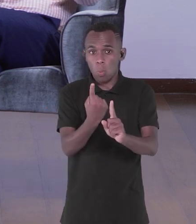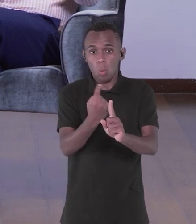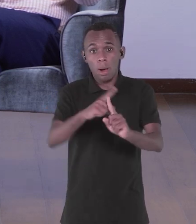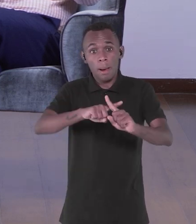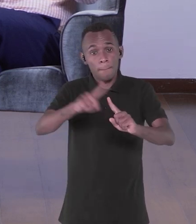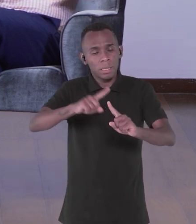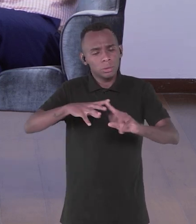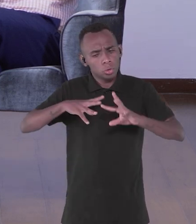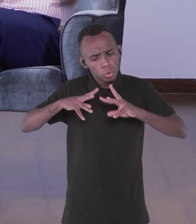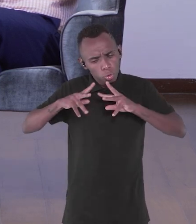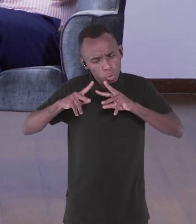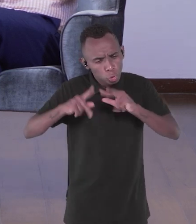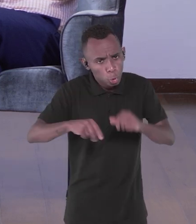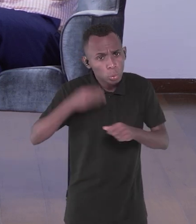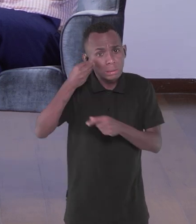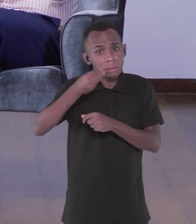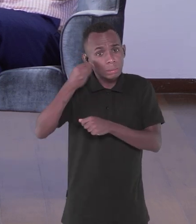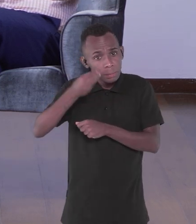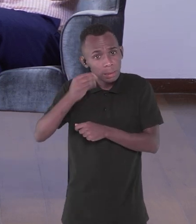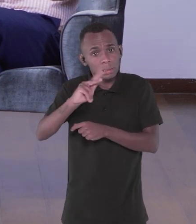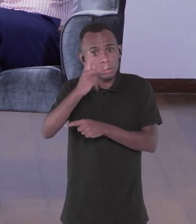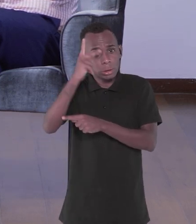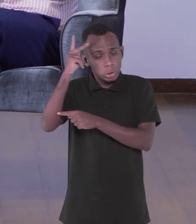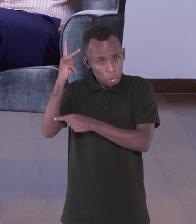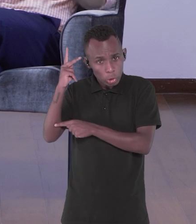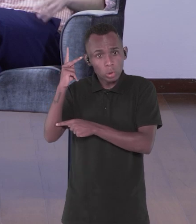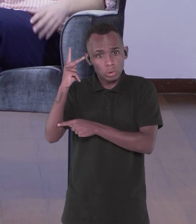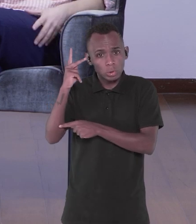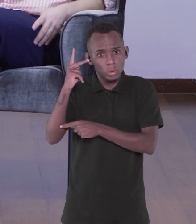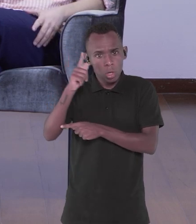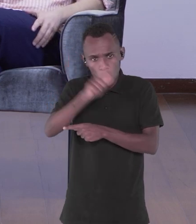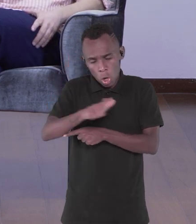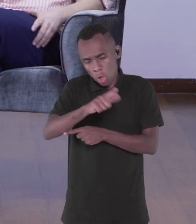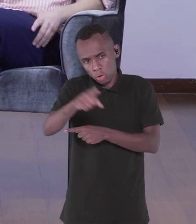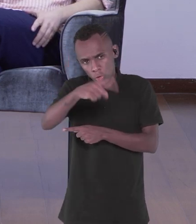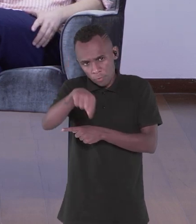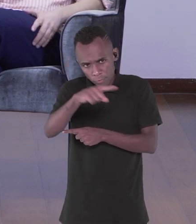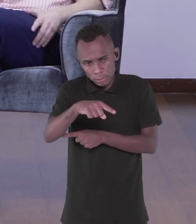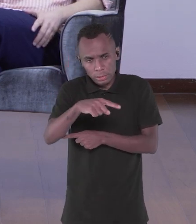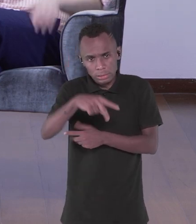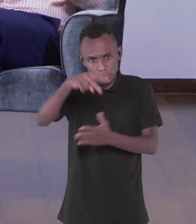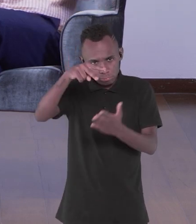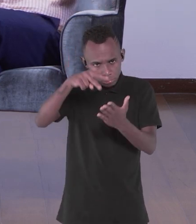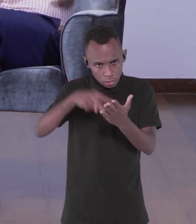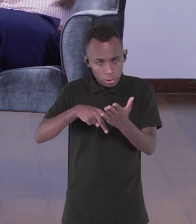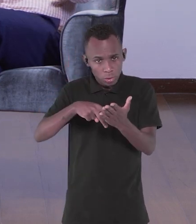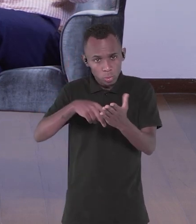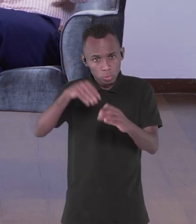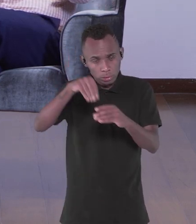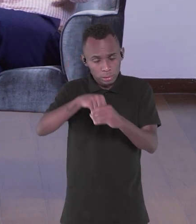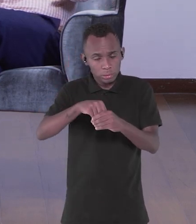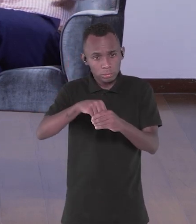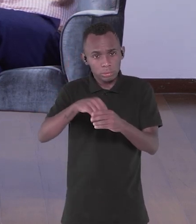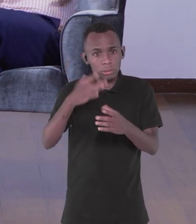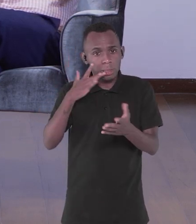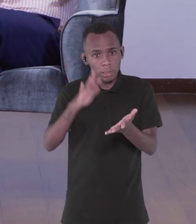as histórias e todos aqueles trechos, que obviamente vocês leram na carta, tudo